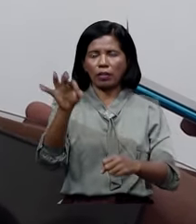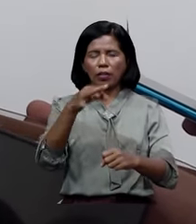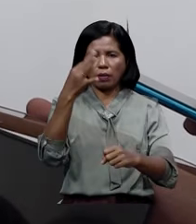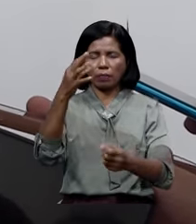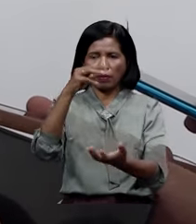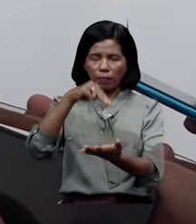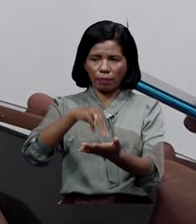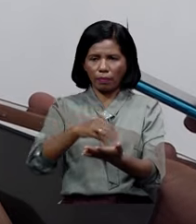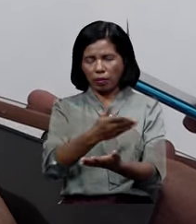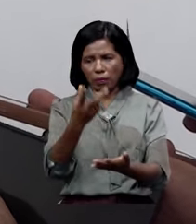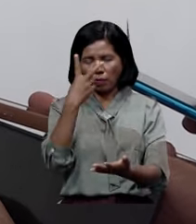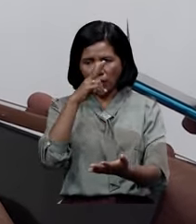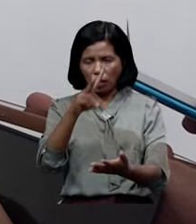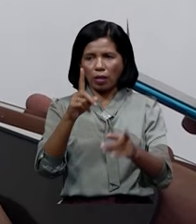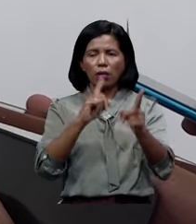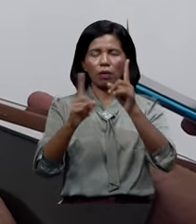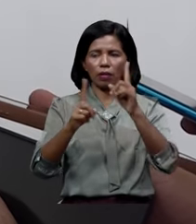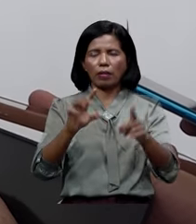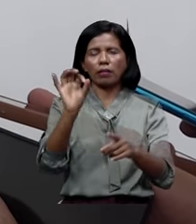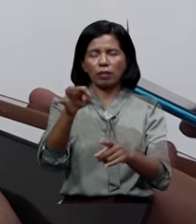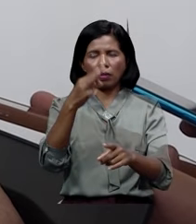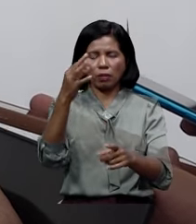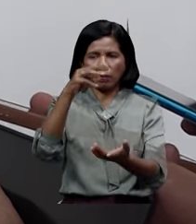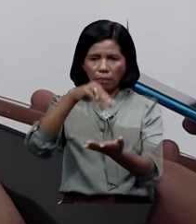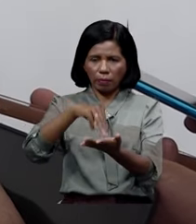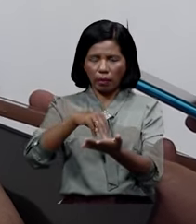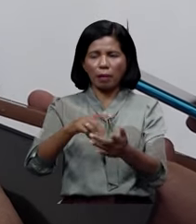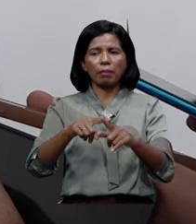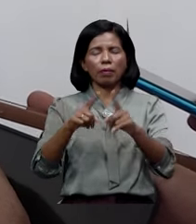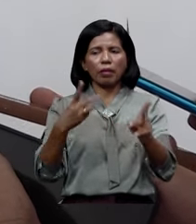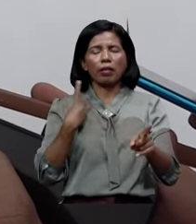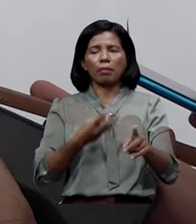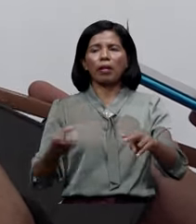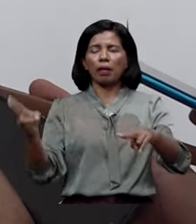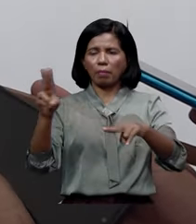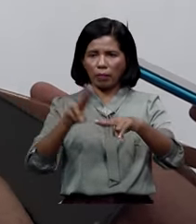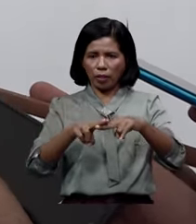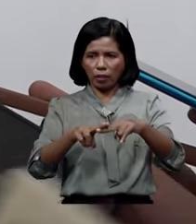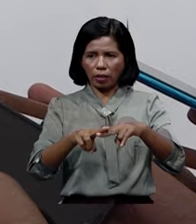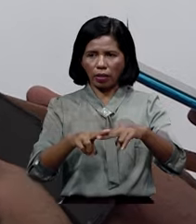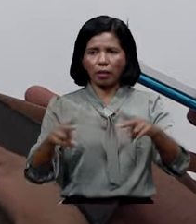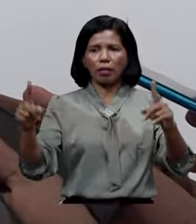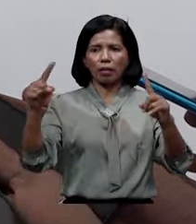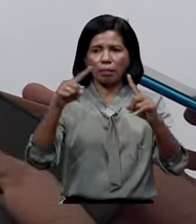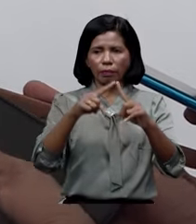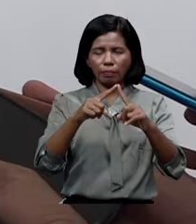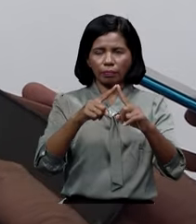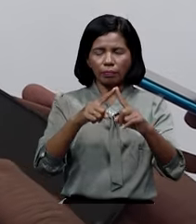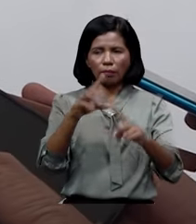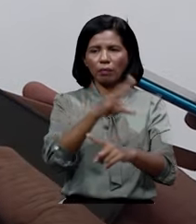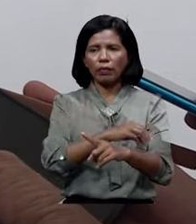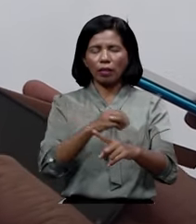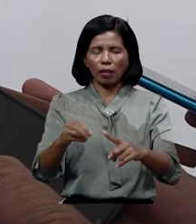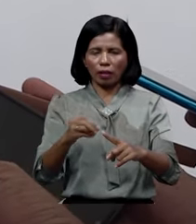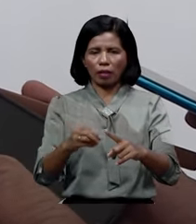19.942, mas ainda bot bele confirma, né? 19.000. Mas bem, a minha aumenta tamba, ba quase mais